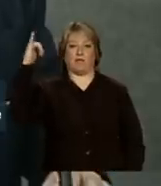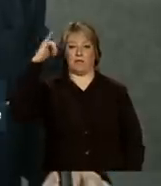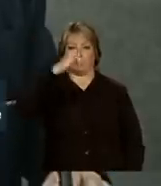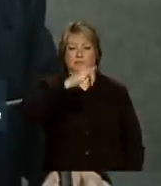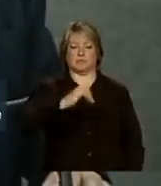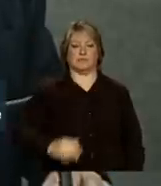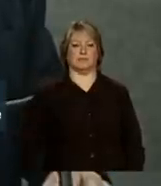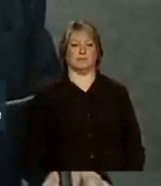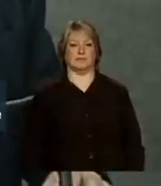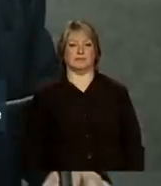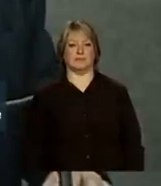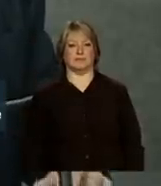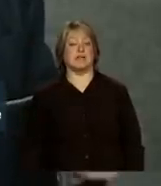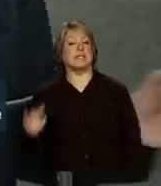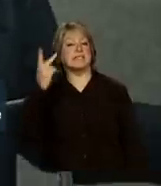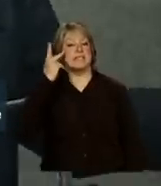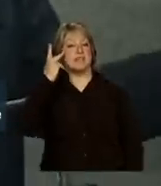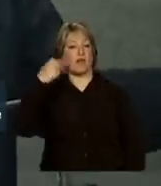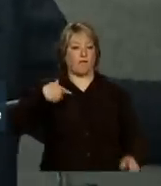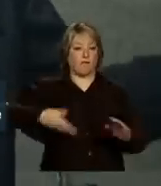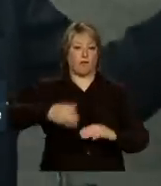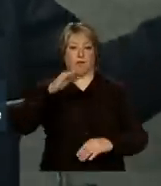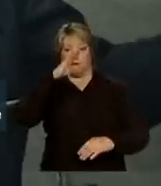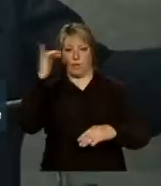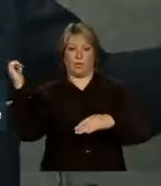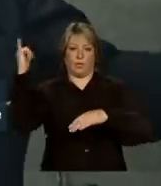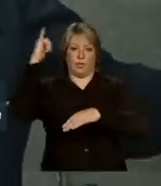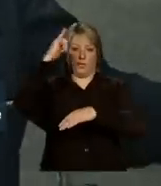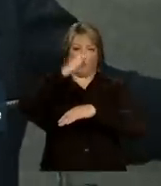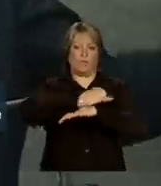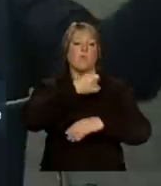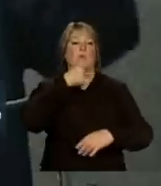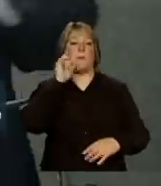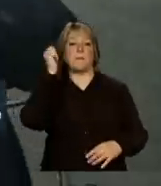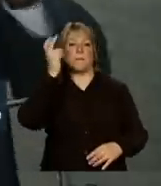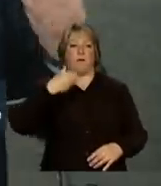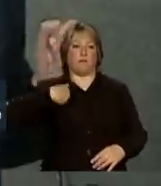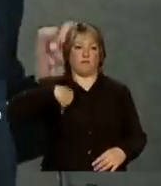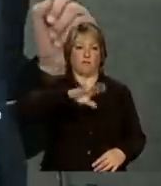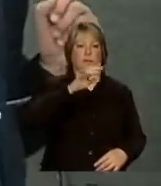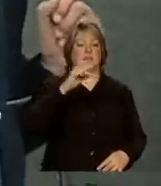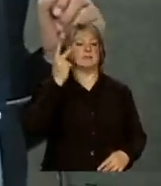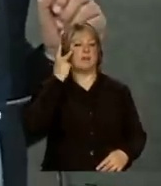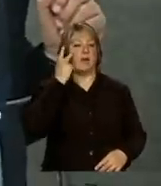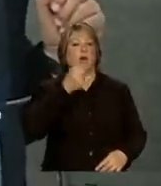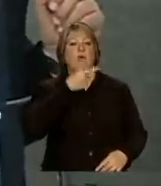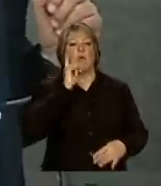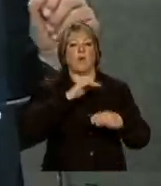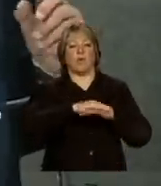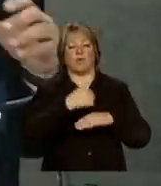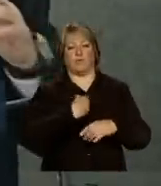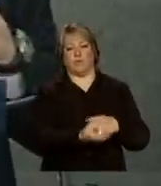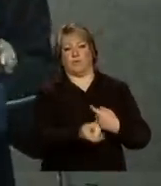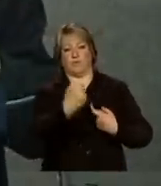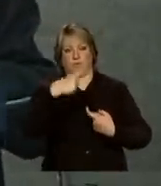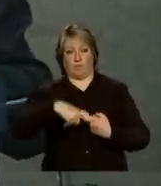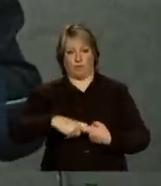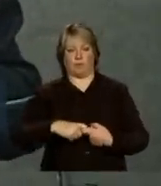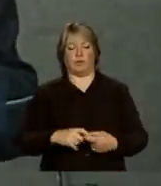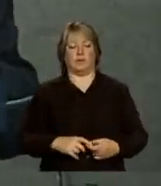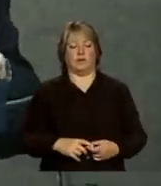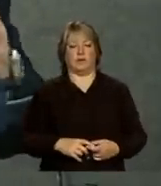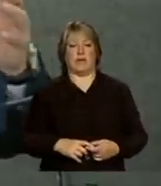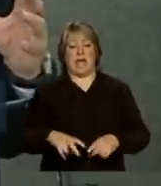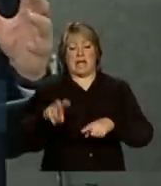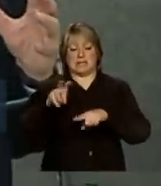eh para São Paulo quando eu fui ontem de madrugada a São Paulo e voltei ontem à noite certo E aí sentou ao